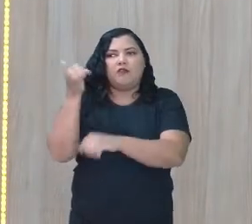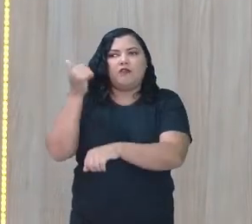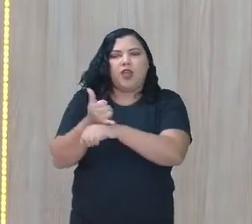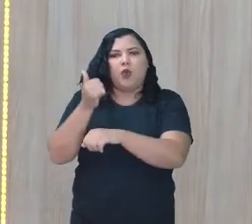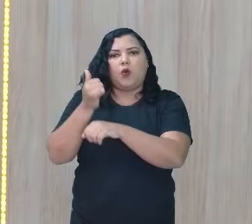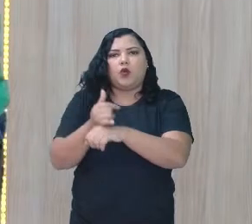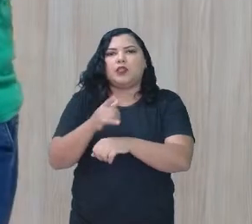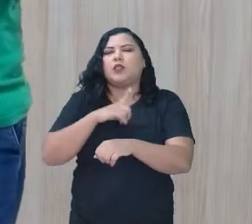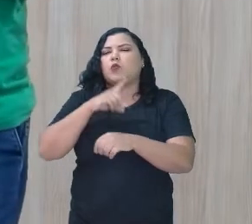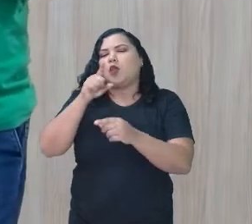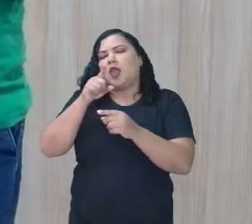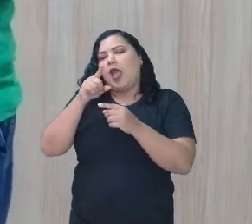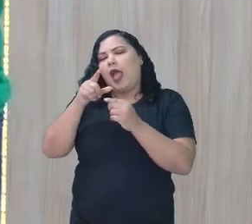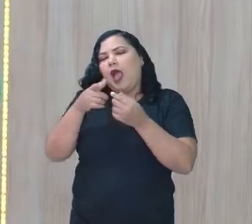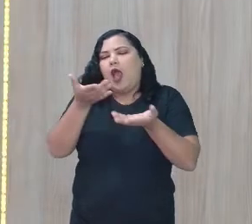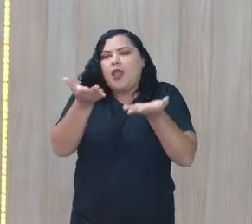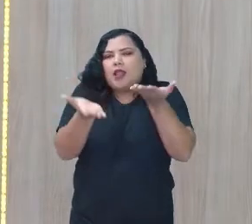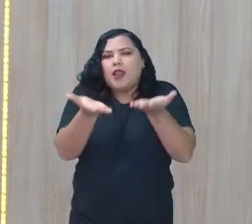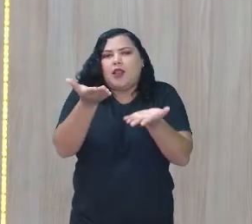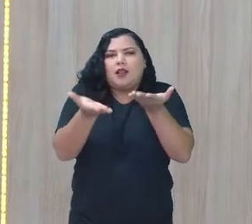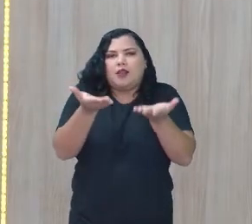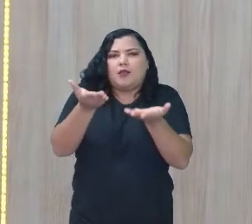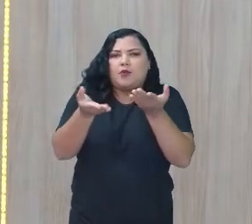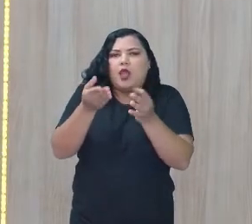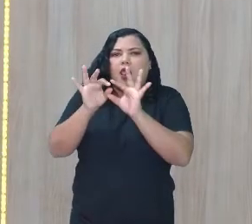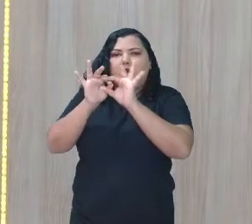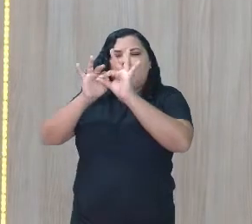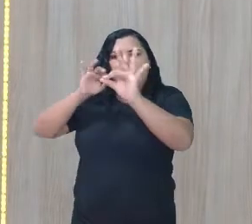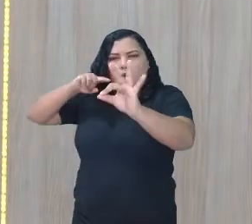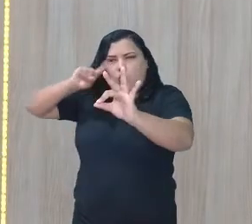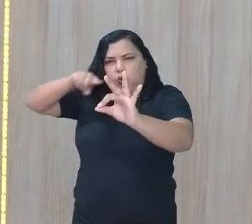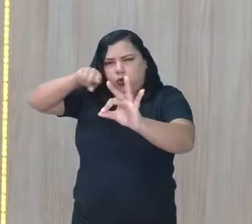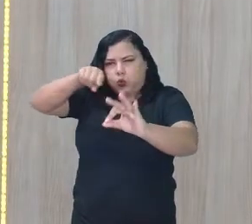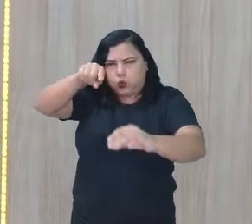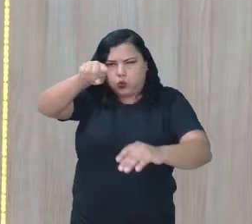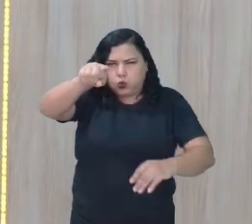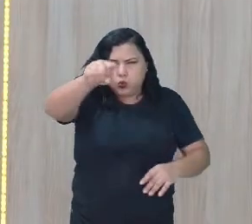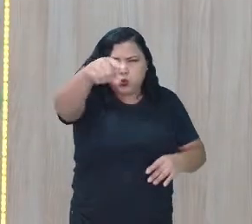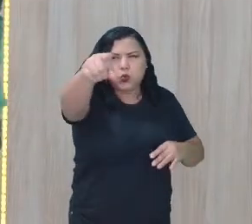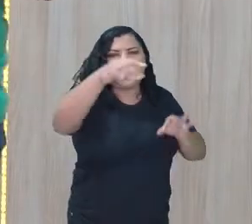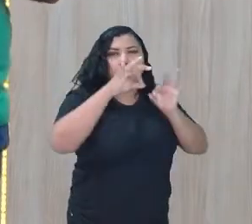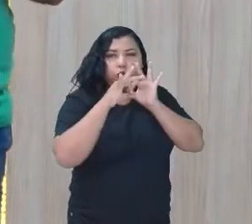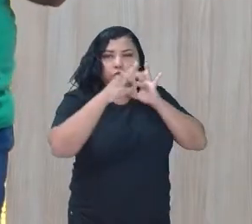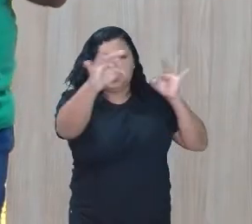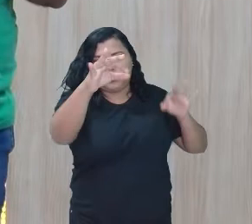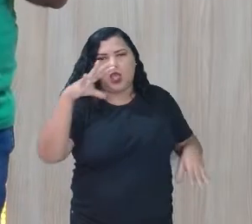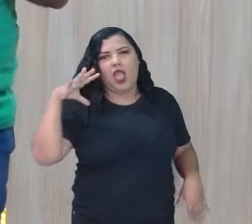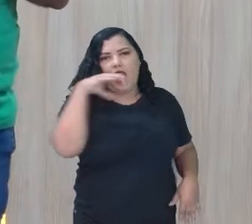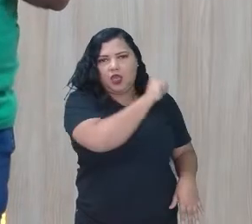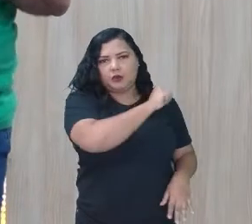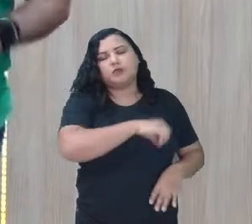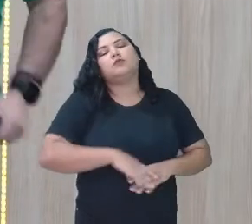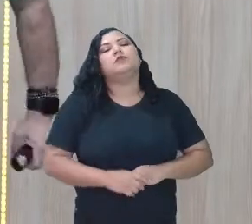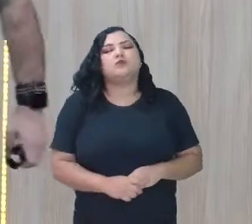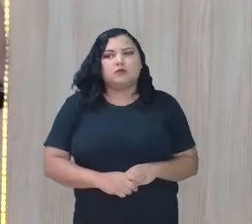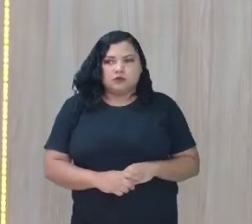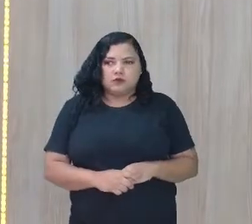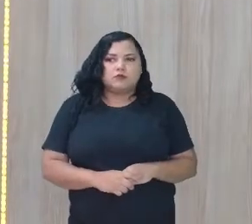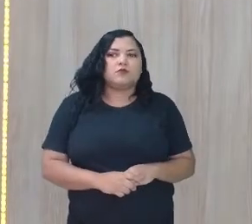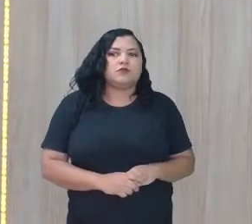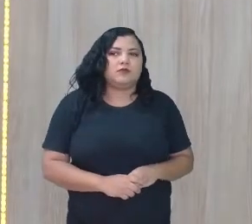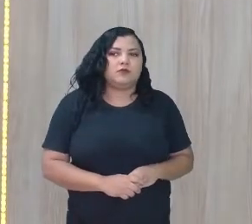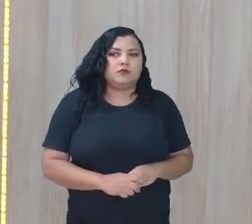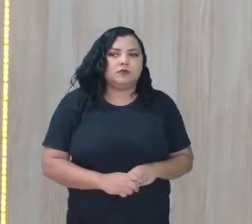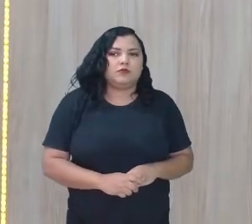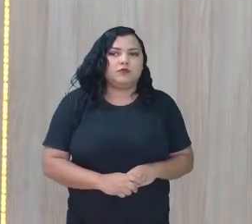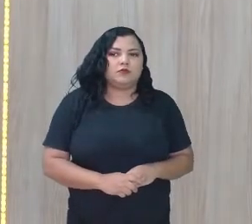um balanceamento maior e fazia com que essa arma ela pudesse alcançar maior velocidade e maior distância.